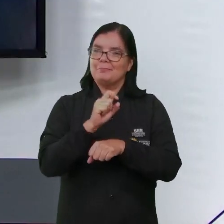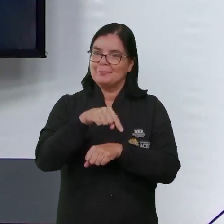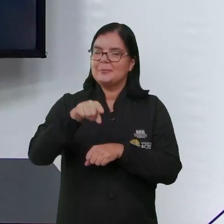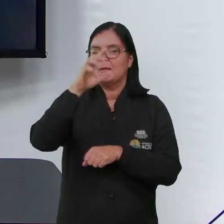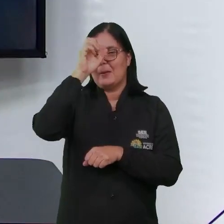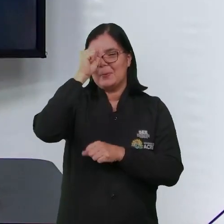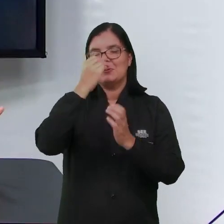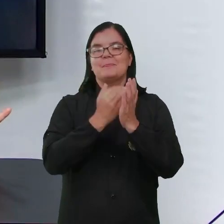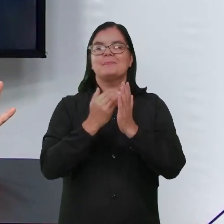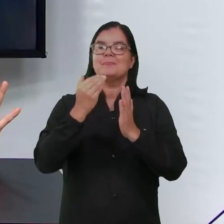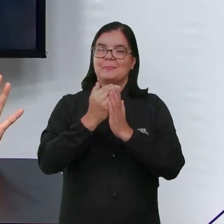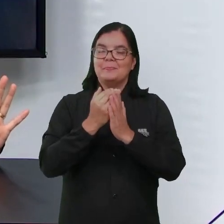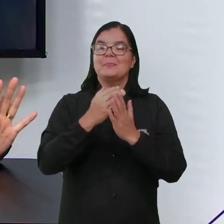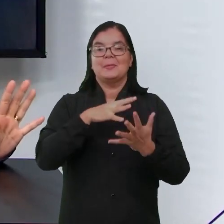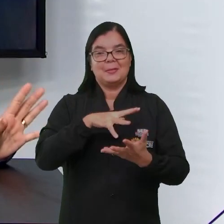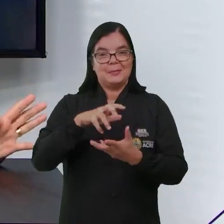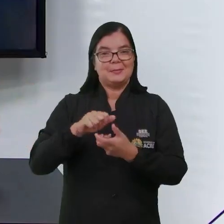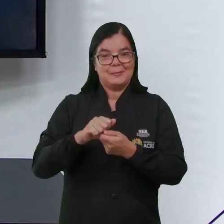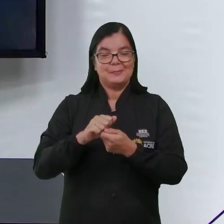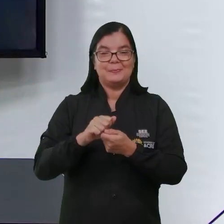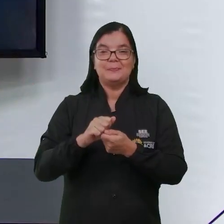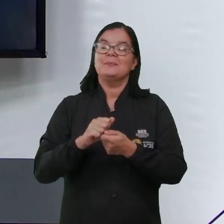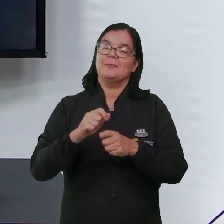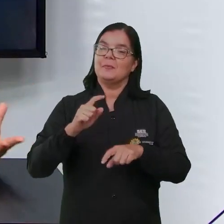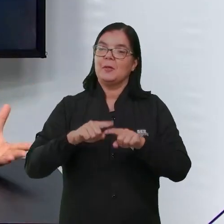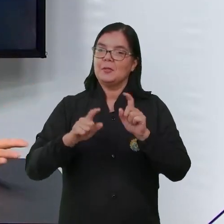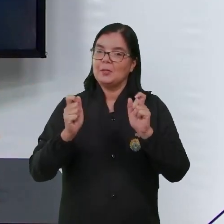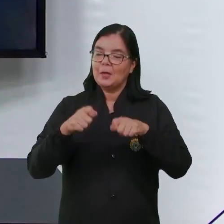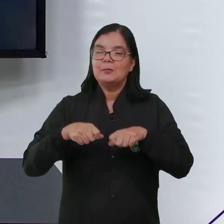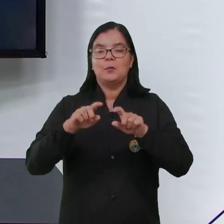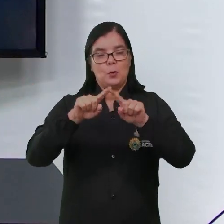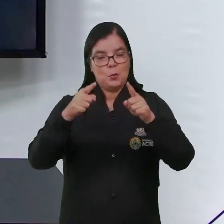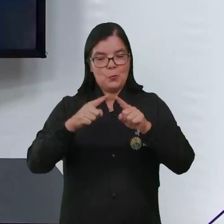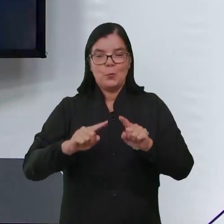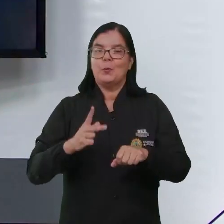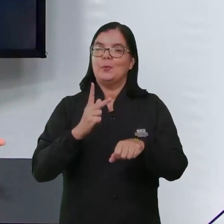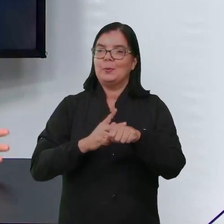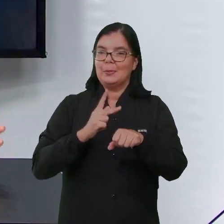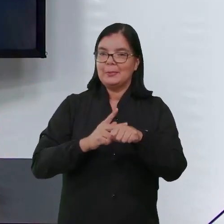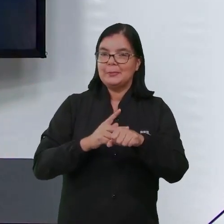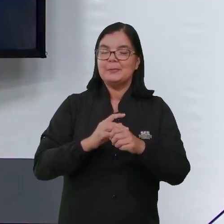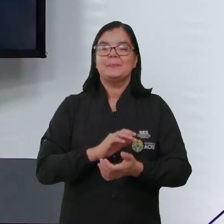um pouco mais sobre esse mundo aí das porcelanas,